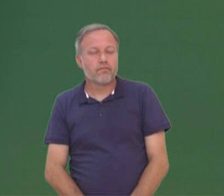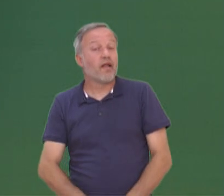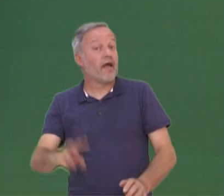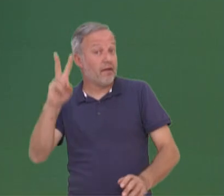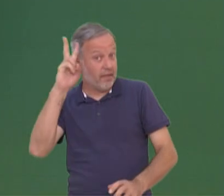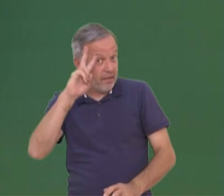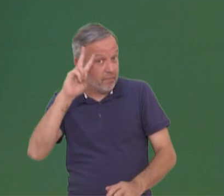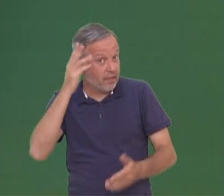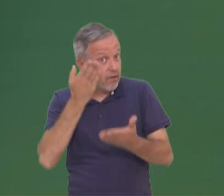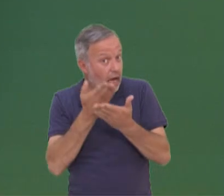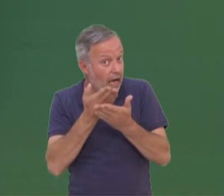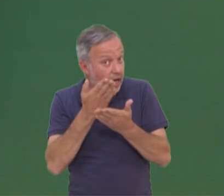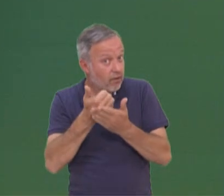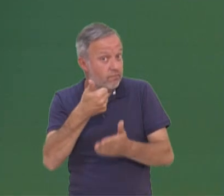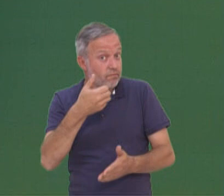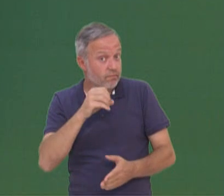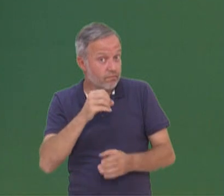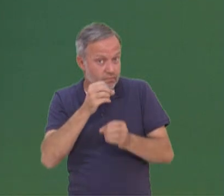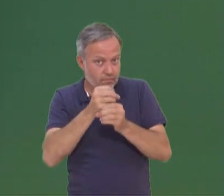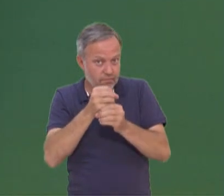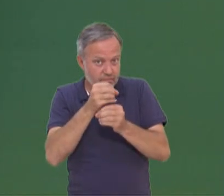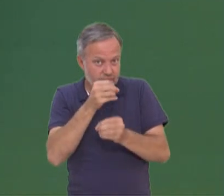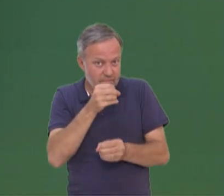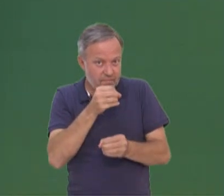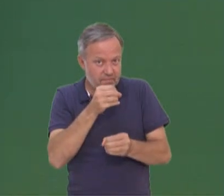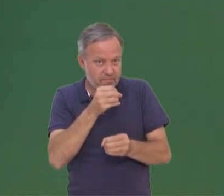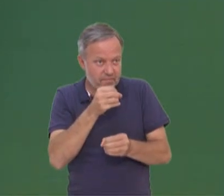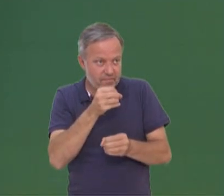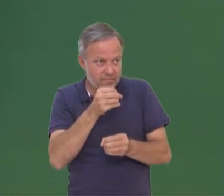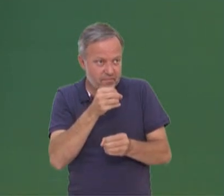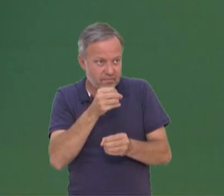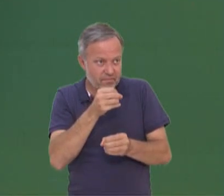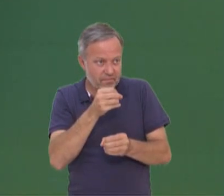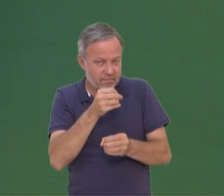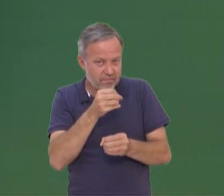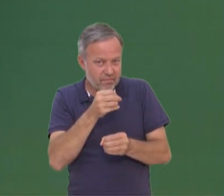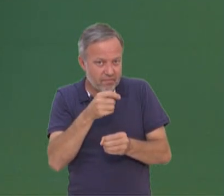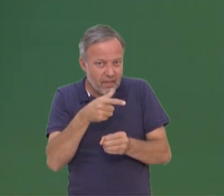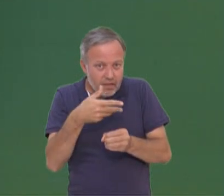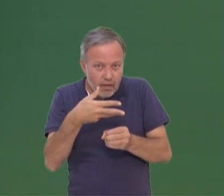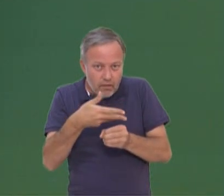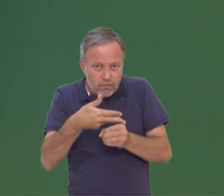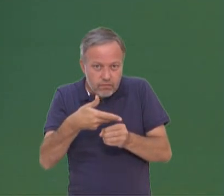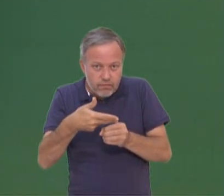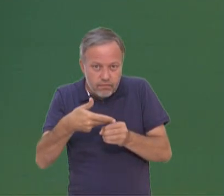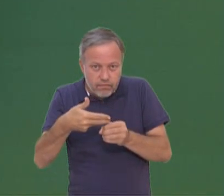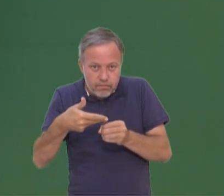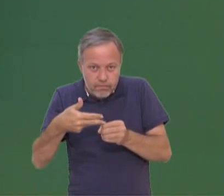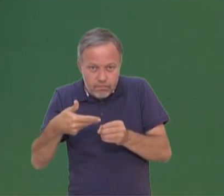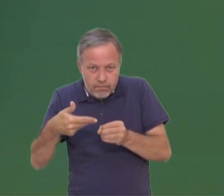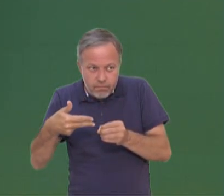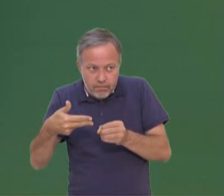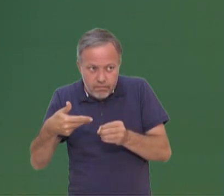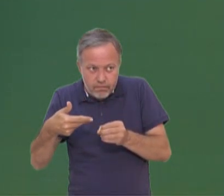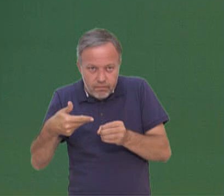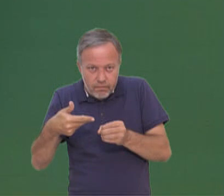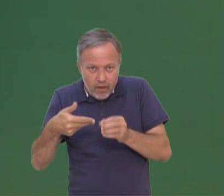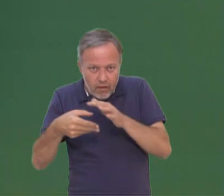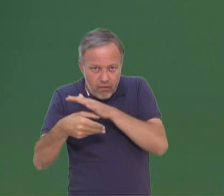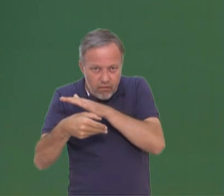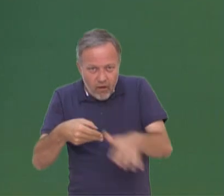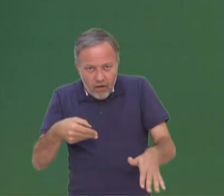Relembrando a aula 10, gente. Microscópio de luz transmitida, eu tenho que desidratar, fixar, então eu destruo, eu mato a